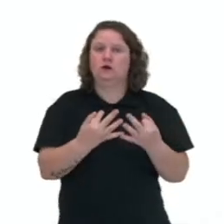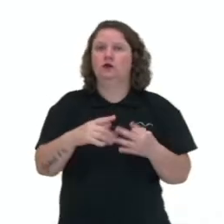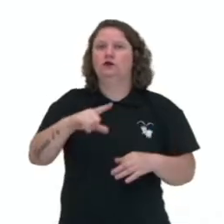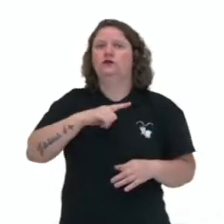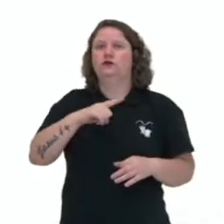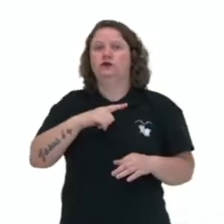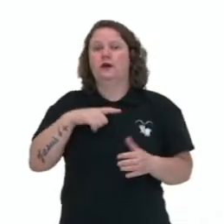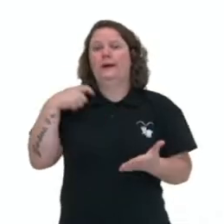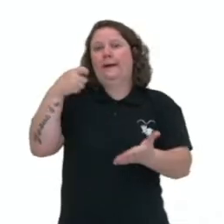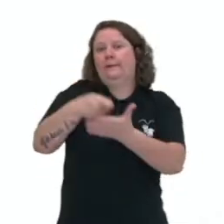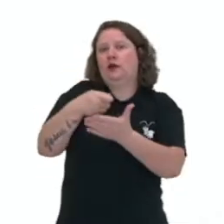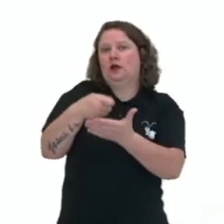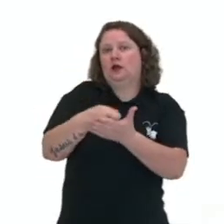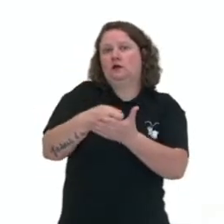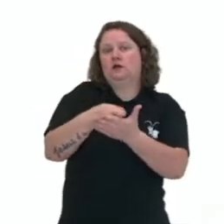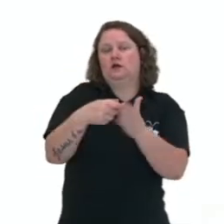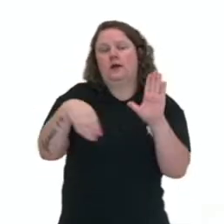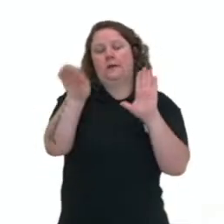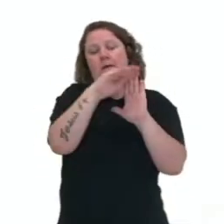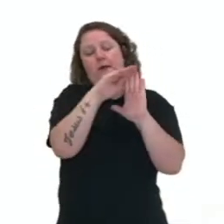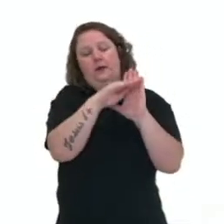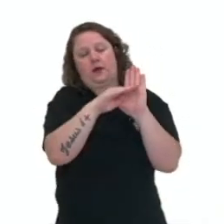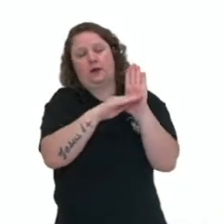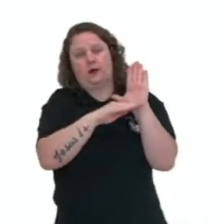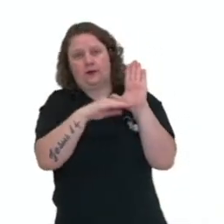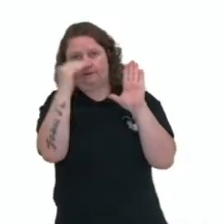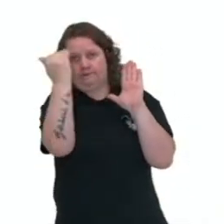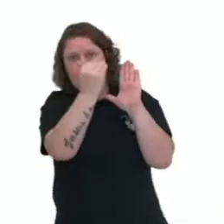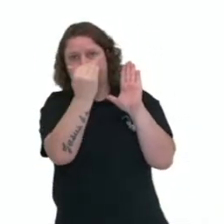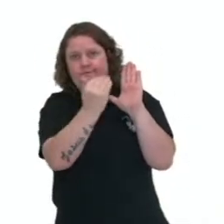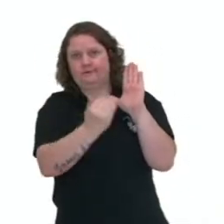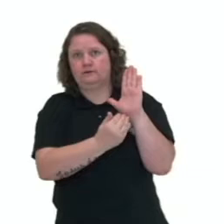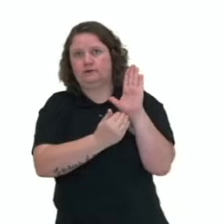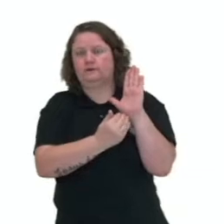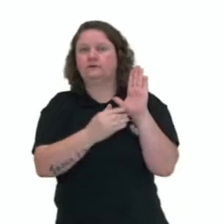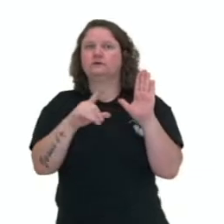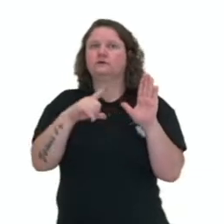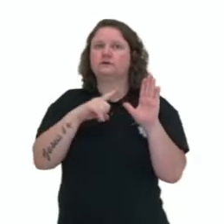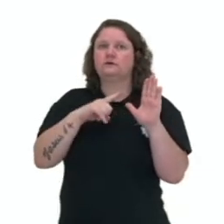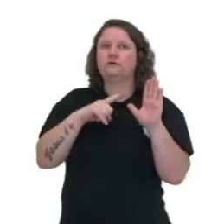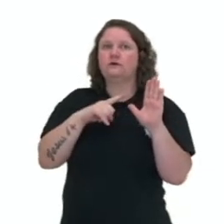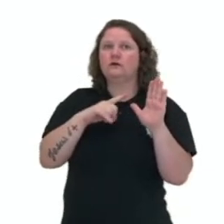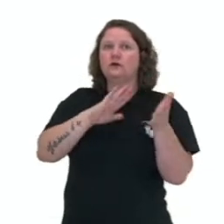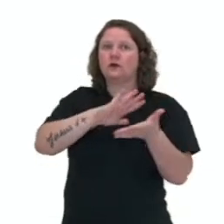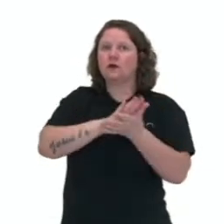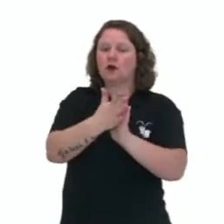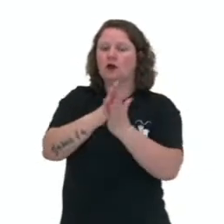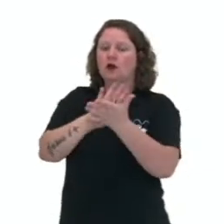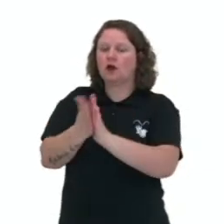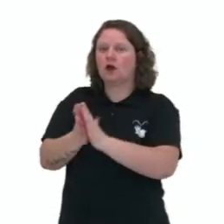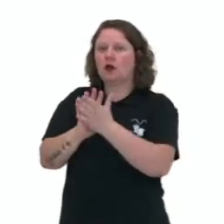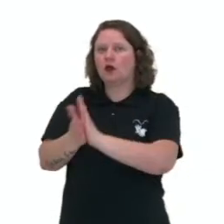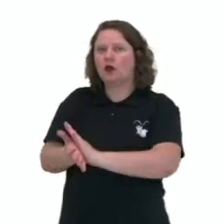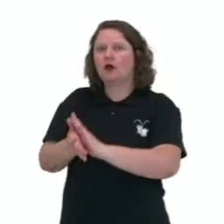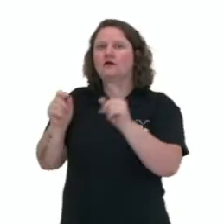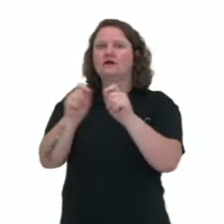série de obrigações com o seu senhor. Na imagem ao lado, os camponeses trabalhando na produção do vinho. É uma iluminura do século